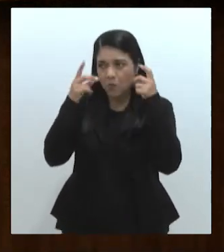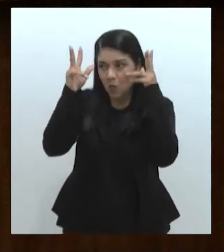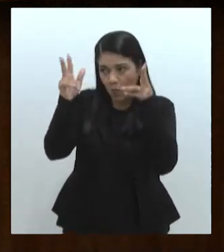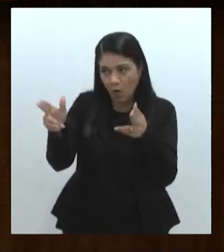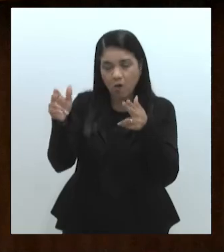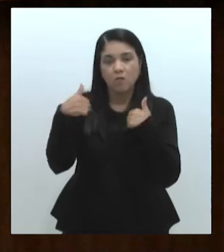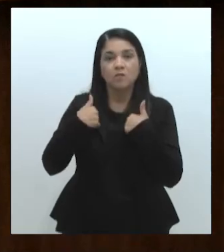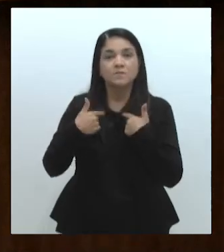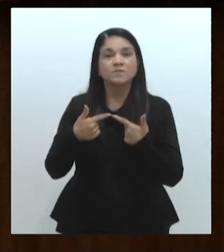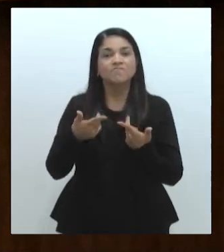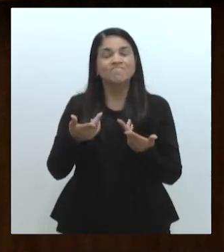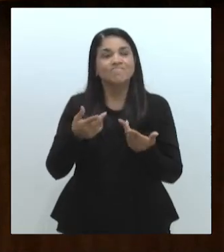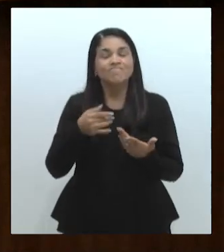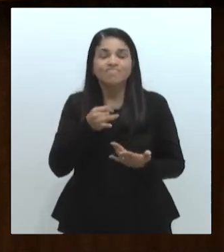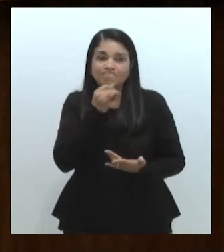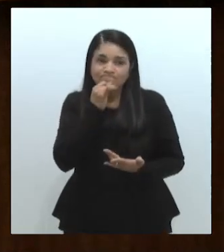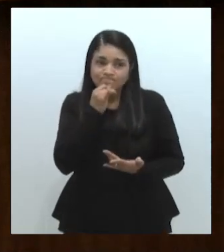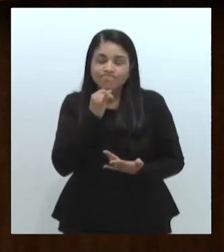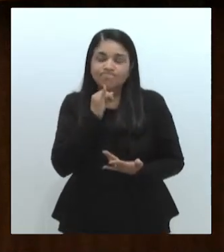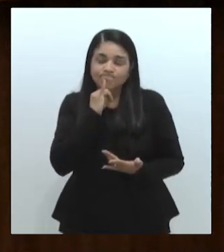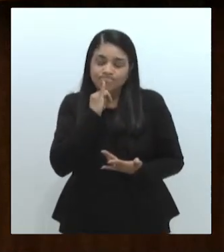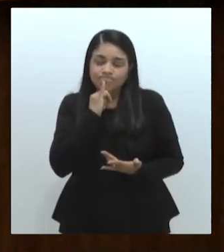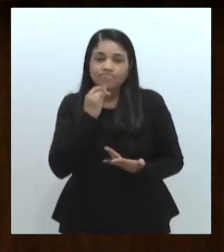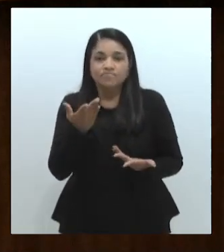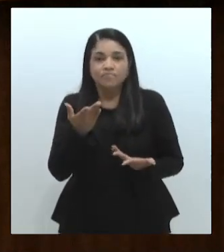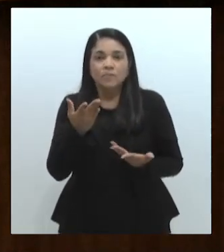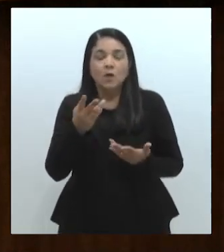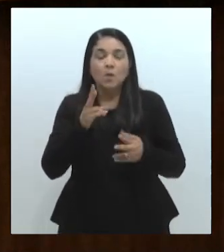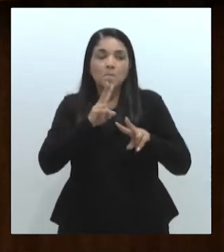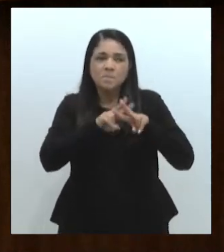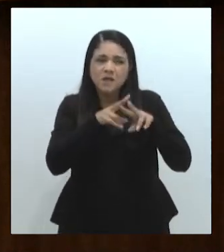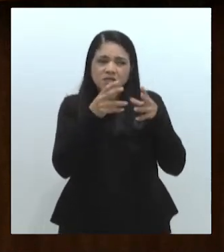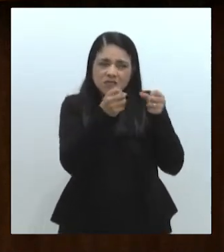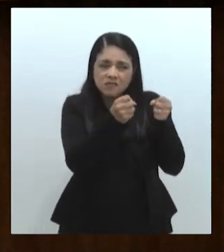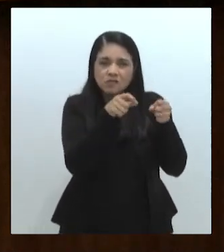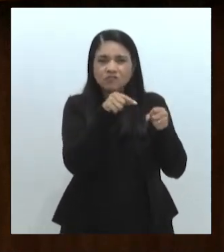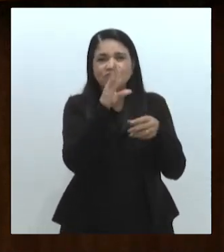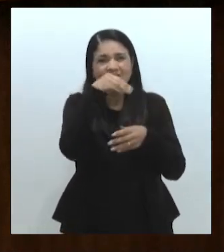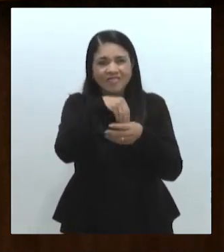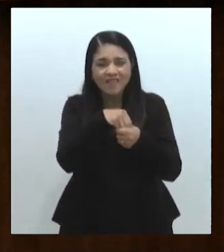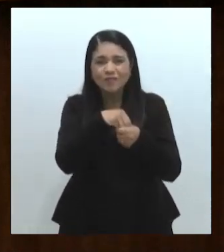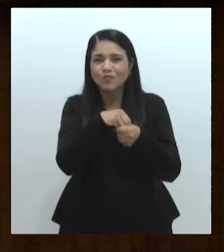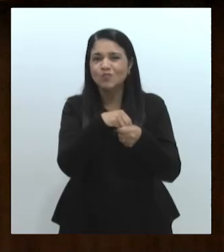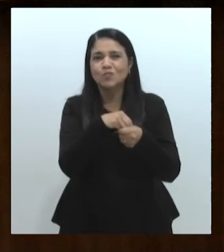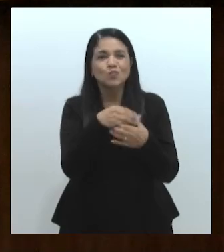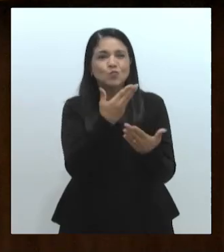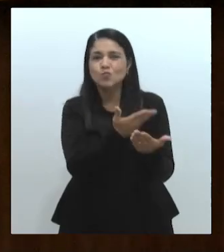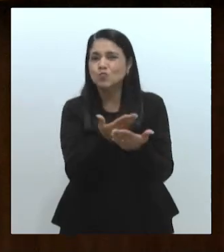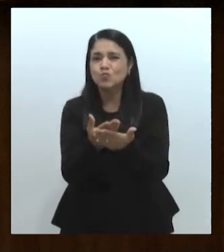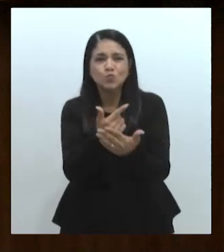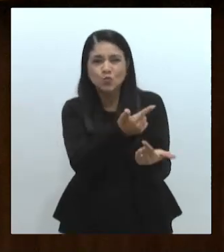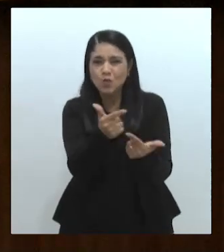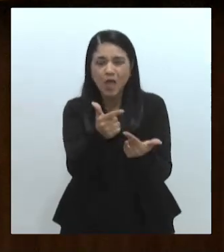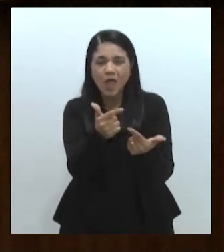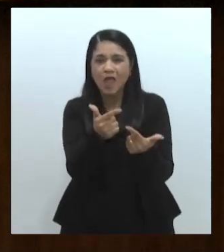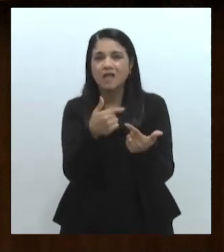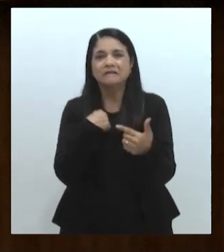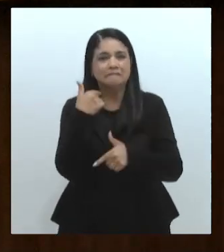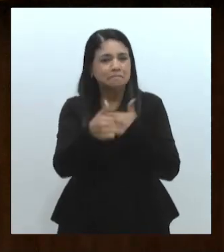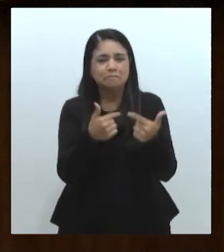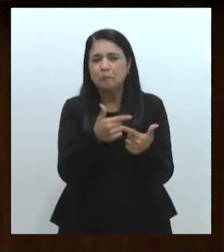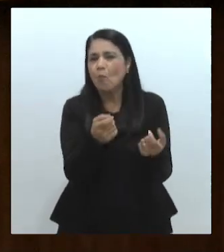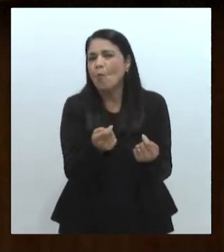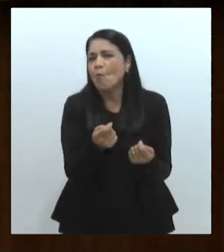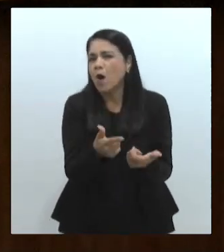Bacelar, infelizmente, se estuda pouco, se trabalha pouco, não falta droga, não